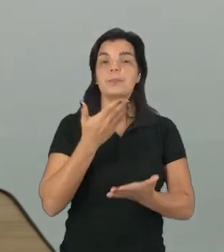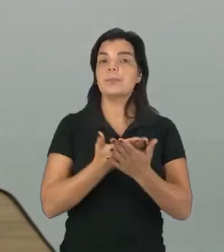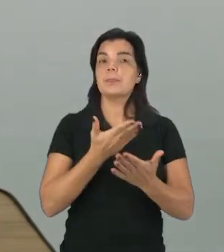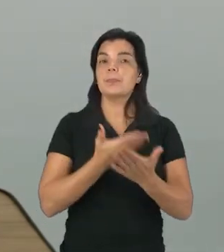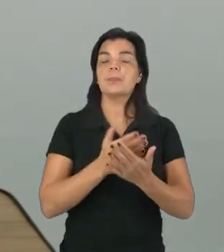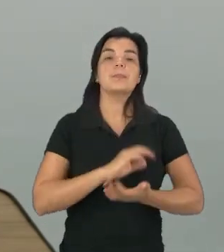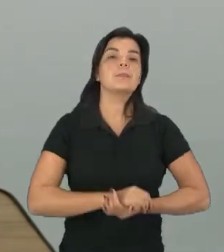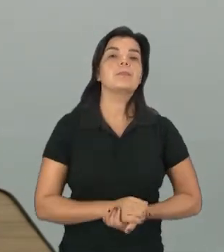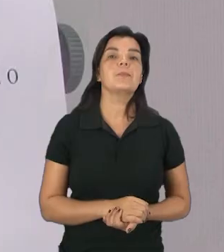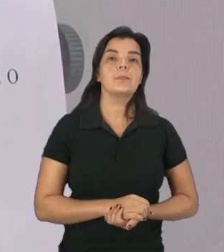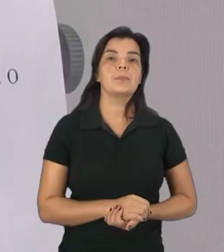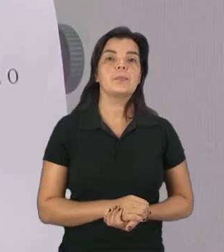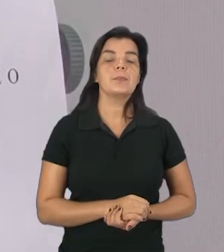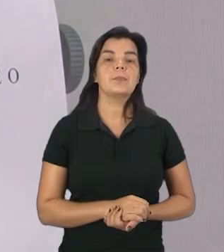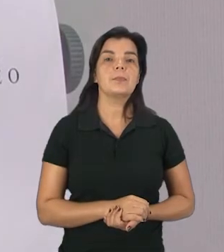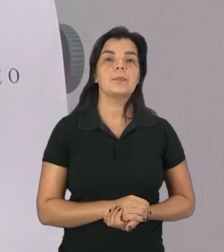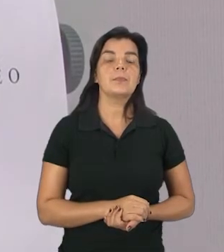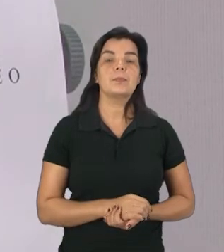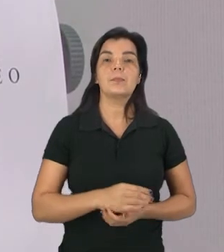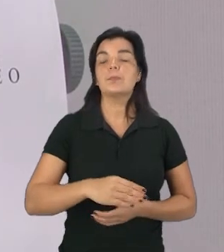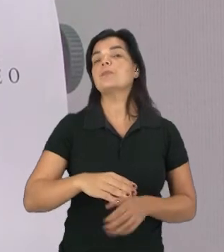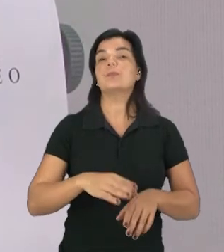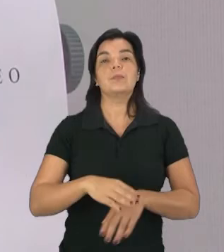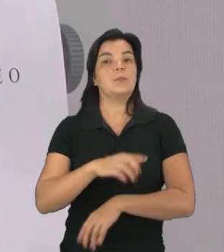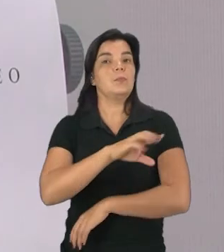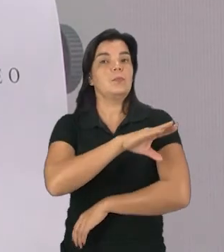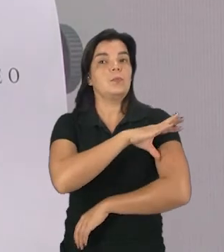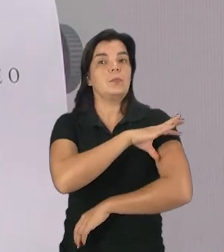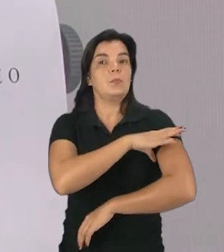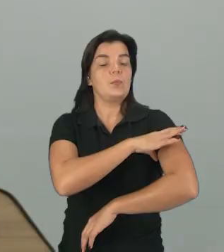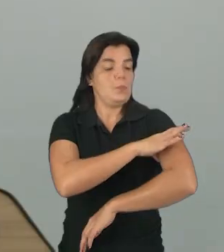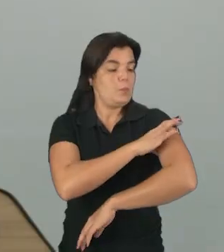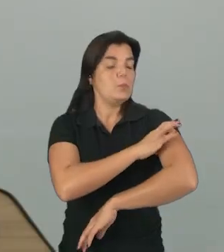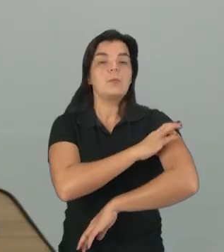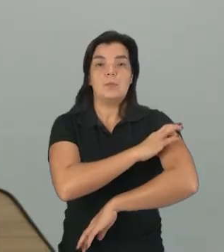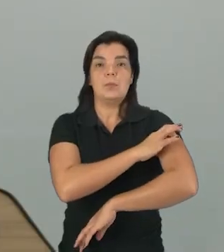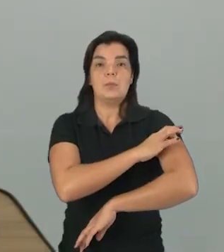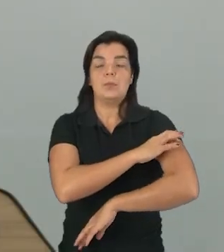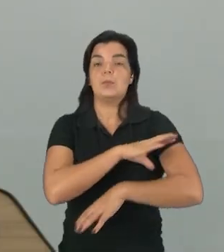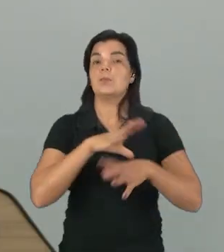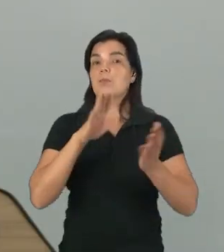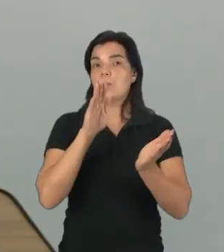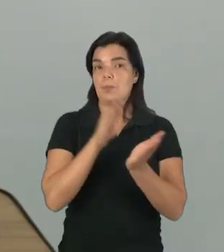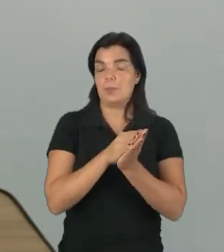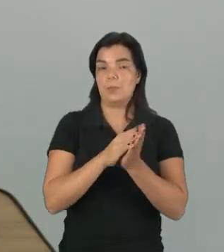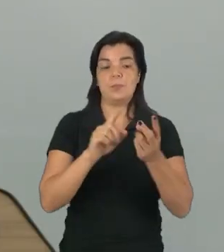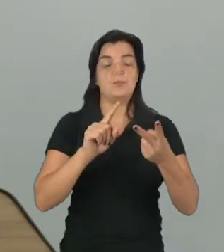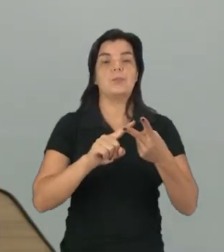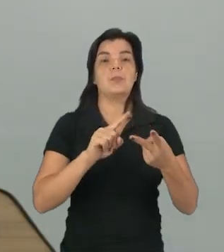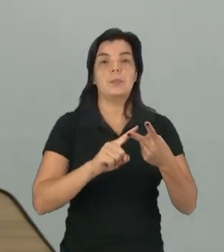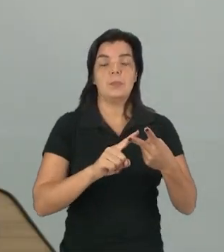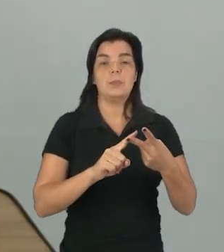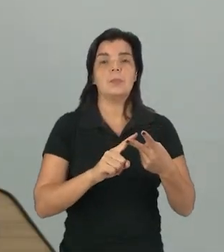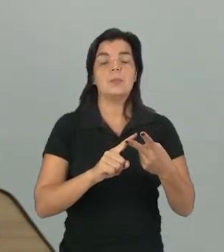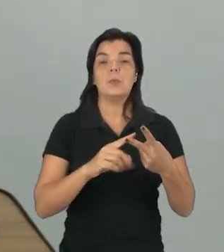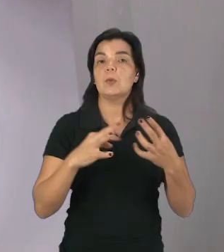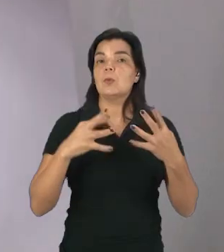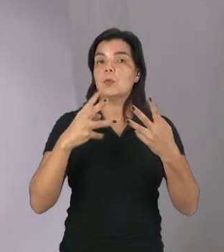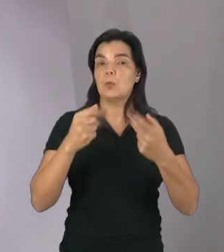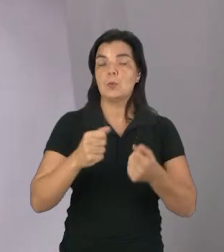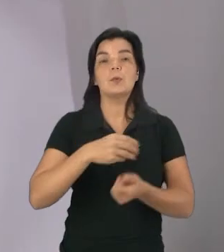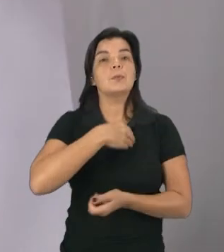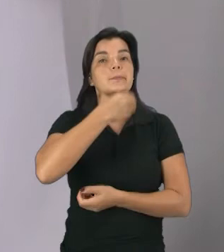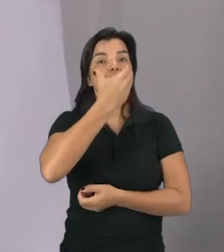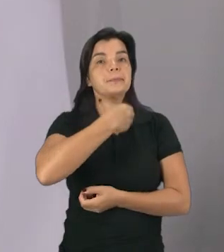hoje. A manga da camisa ficou amassada. Primeira frase. Segunda, de todas